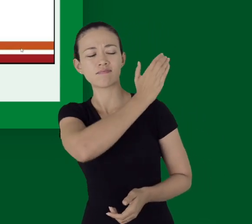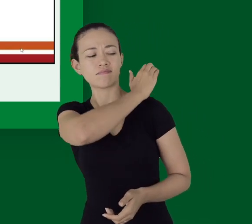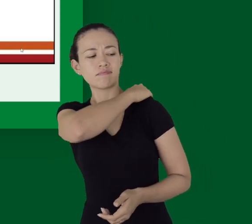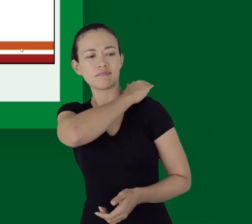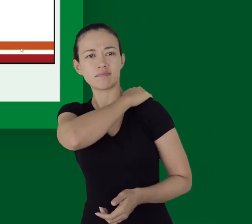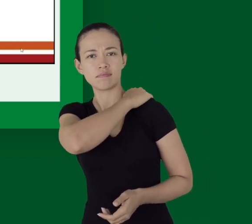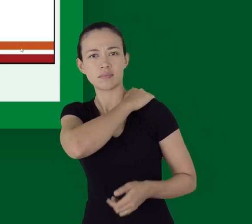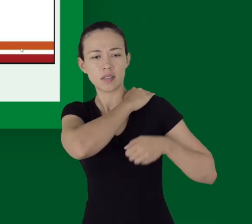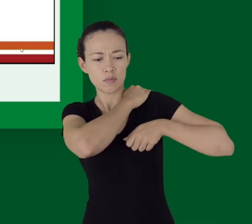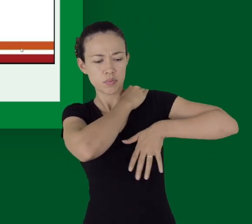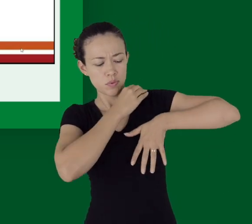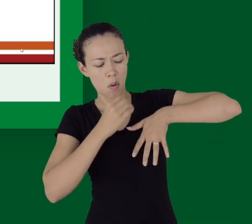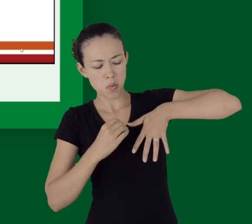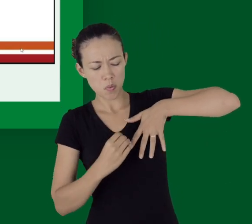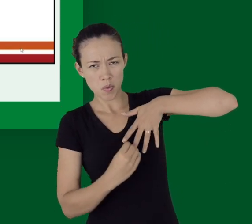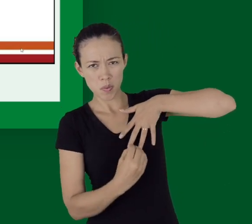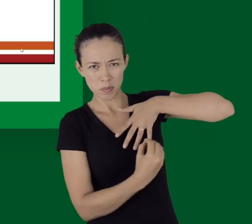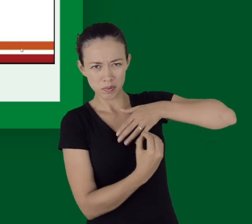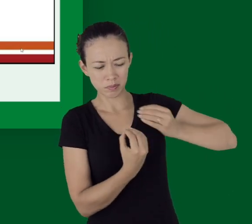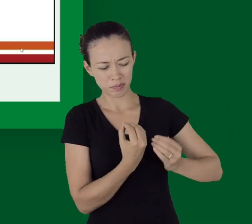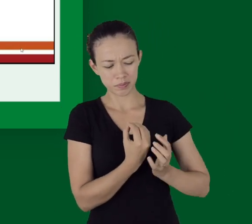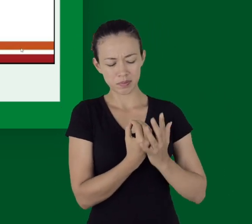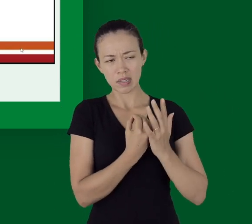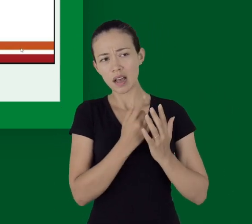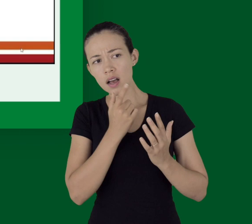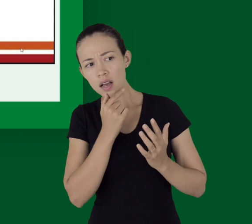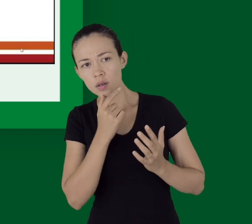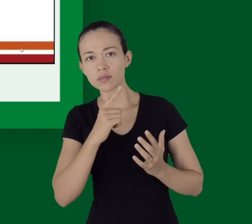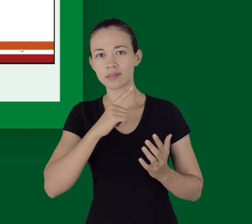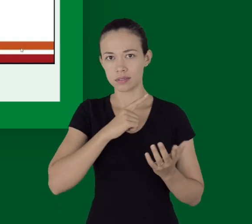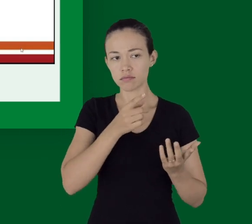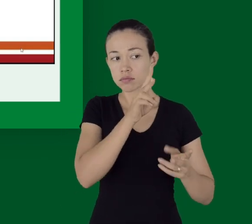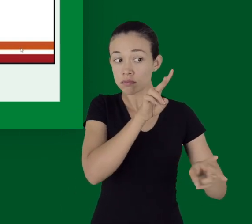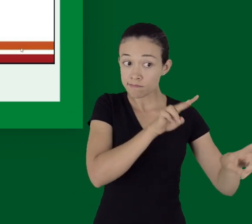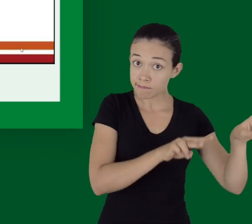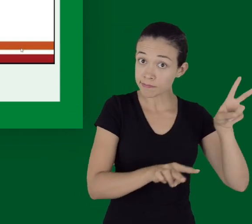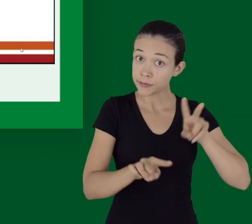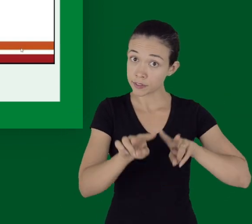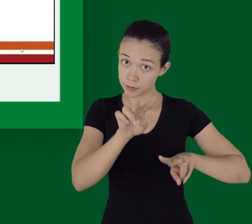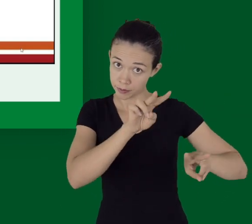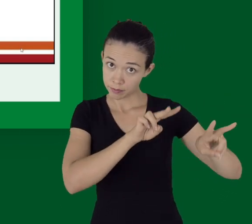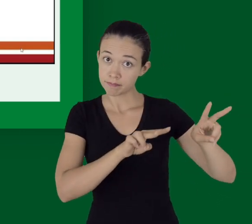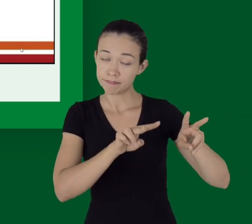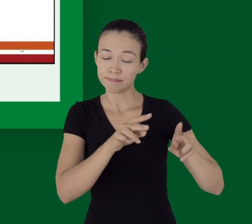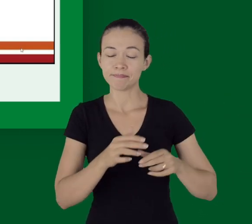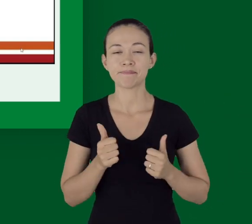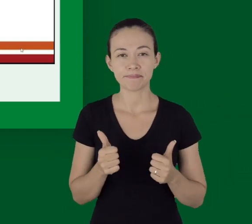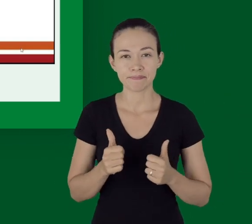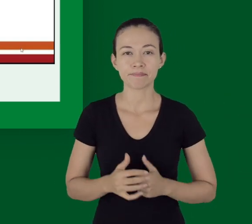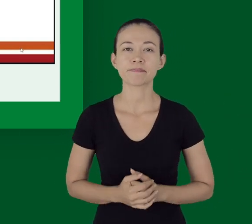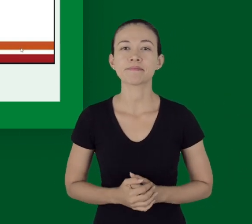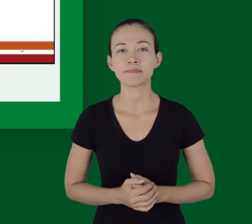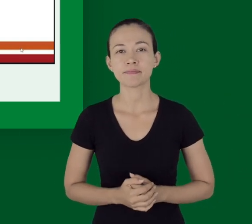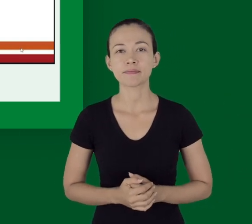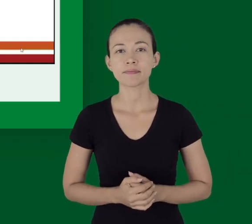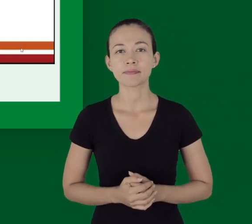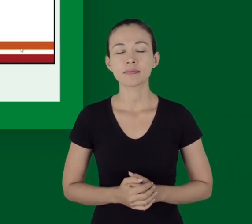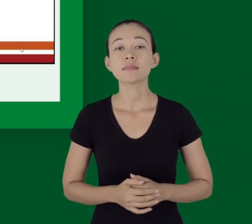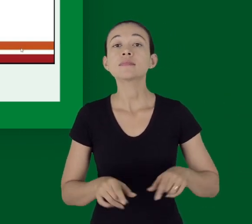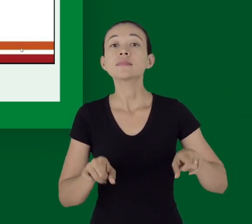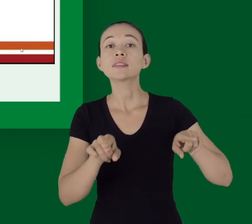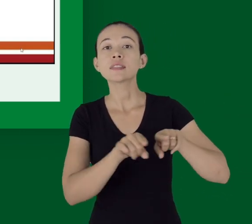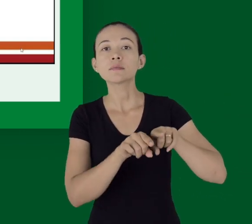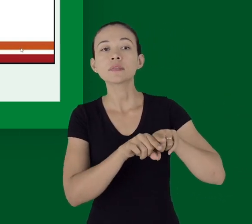tiver edema agudo, tudo isso pode interferir no exame físico e até nas condutas que a gente vai fazer, tá? No prognóstico, principalmente do